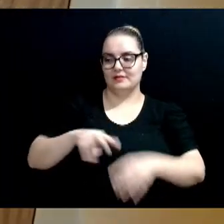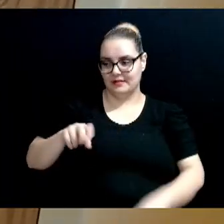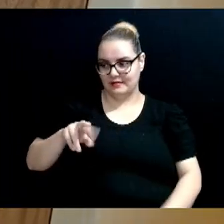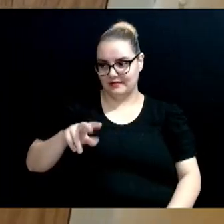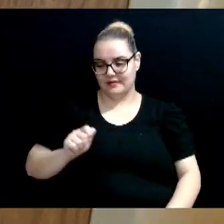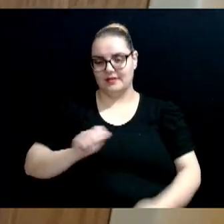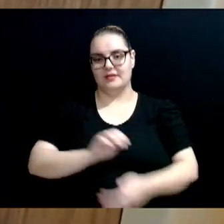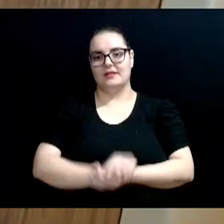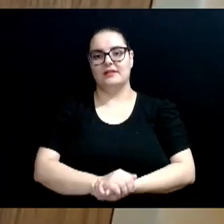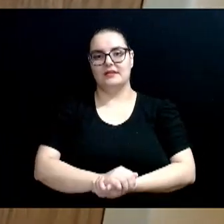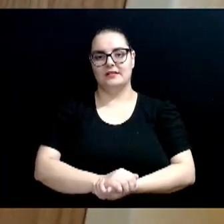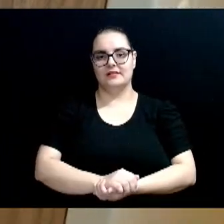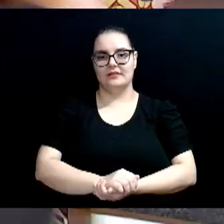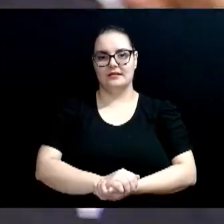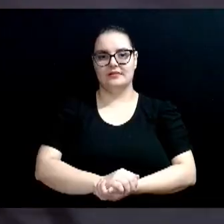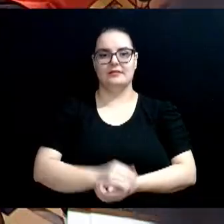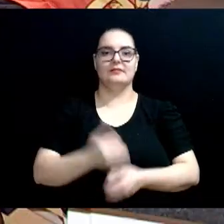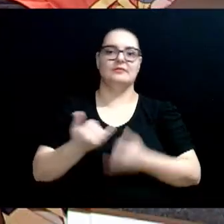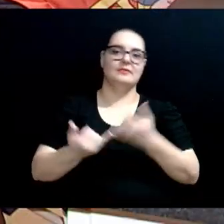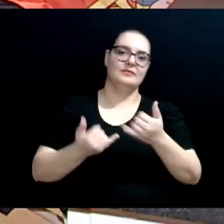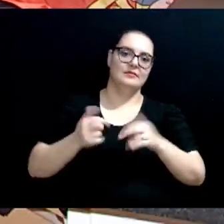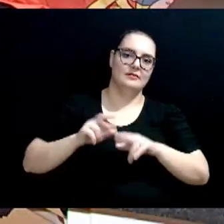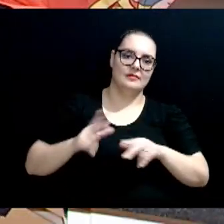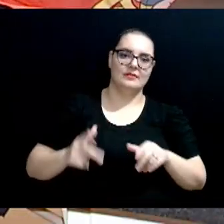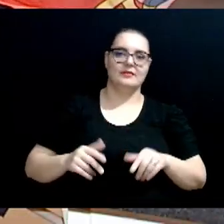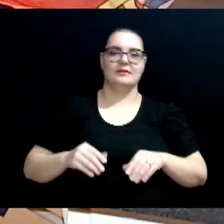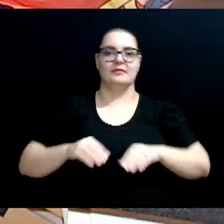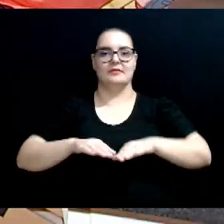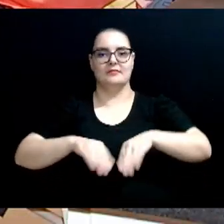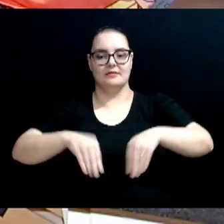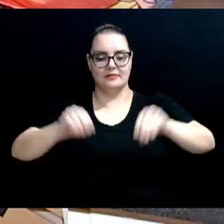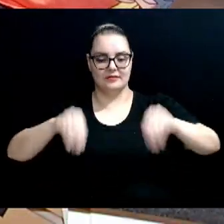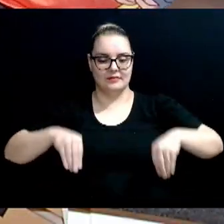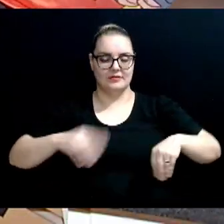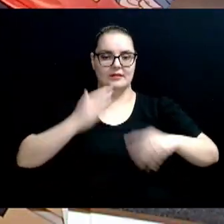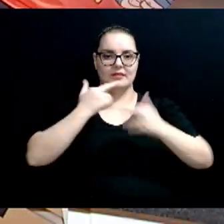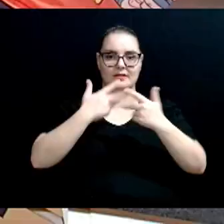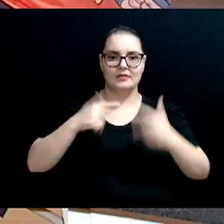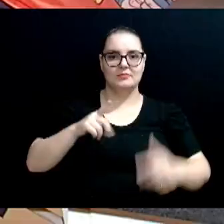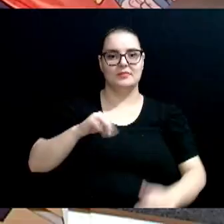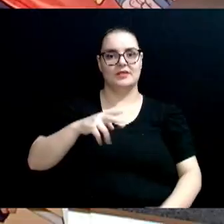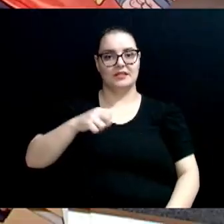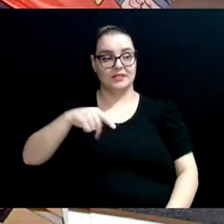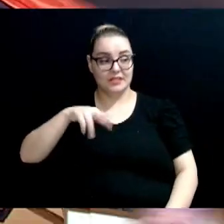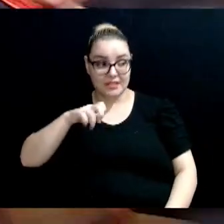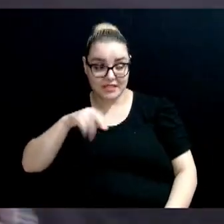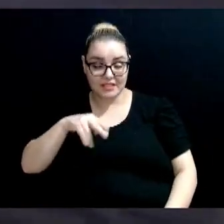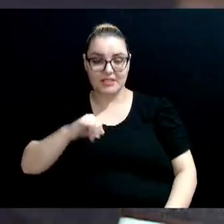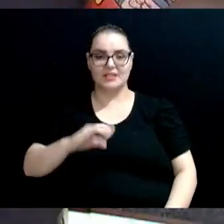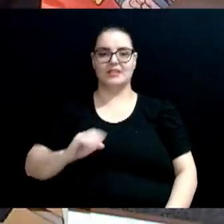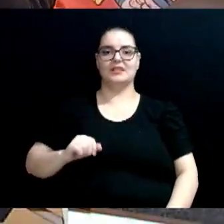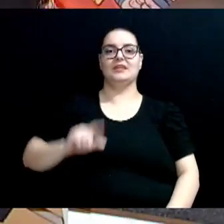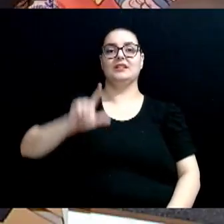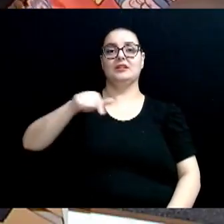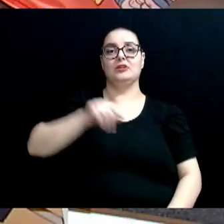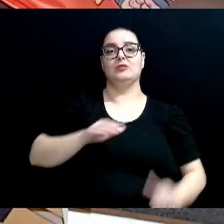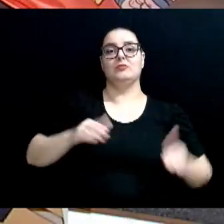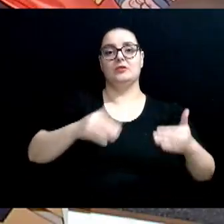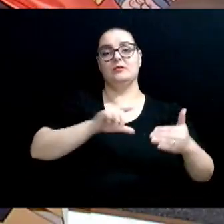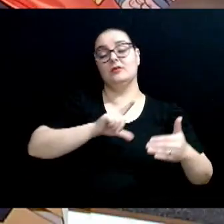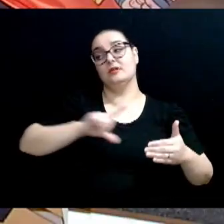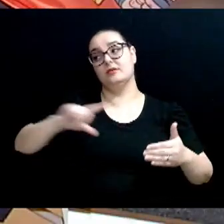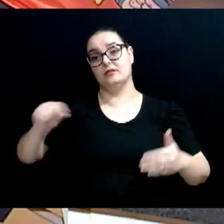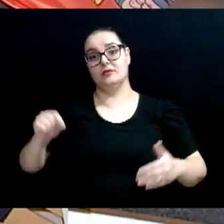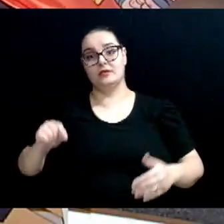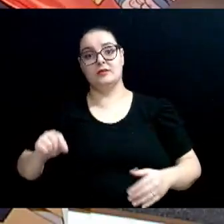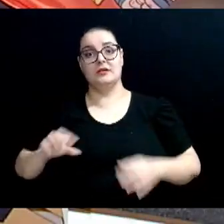né? Brinca, faz piquenique, sei que lá. Depois a gente sai da vara, eles começam a deixar